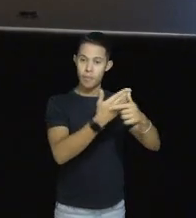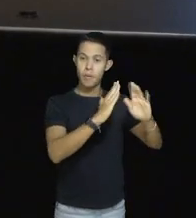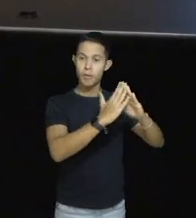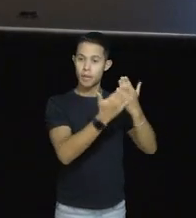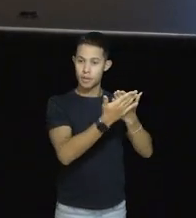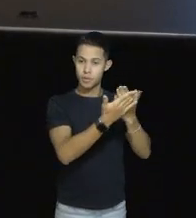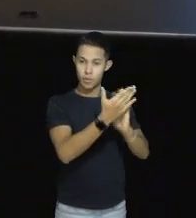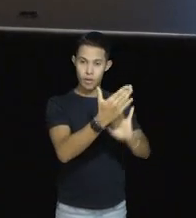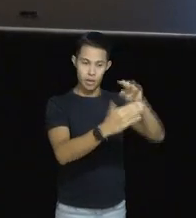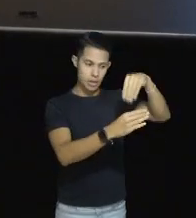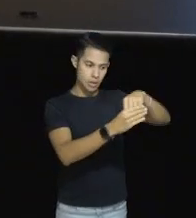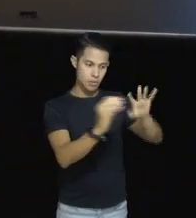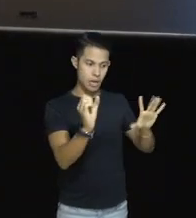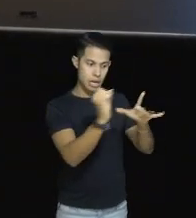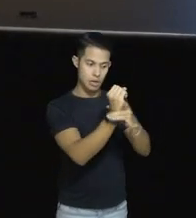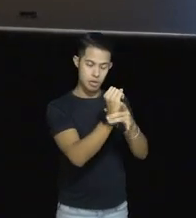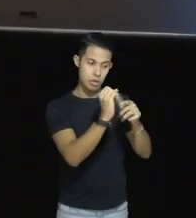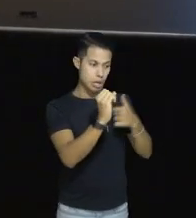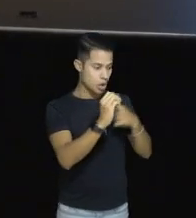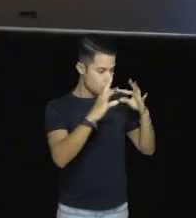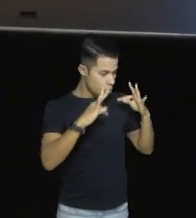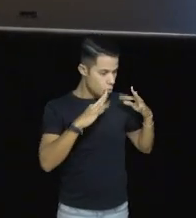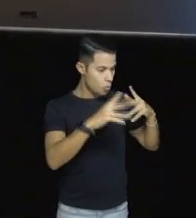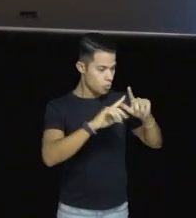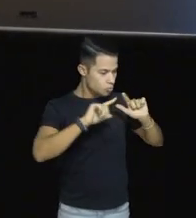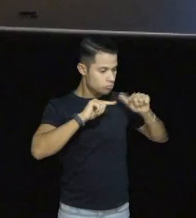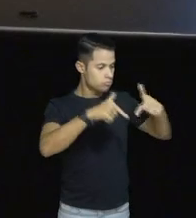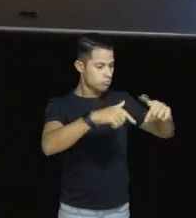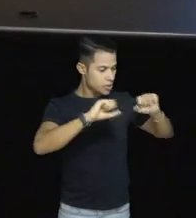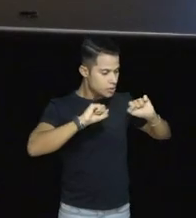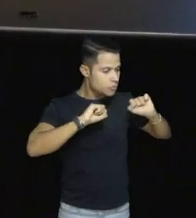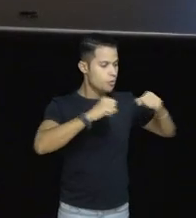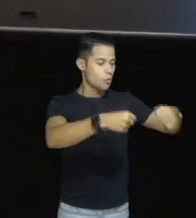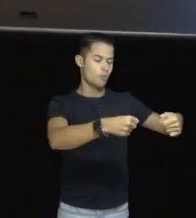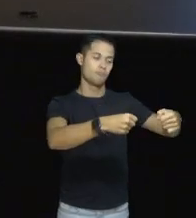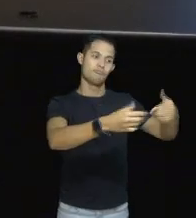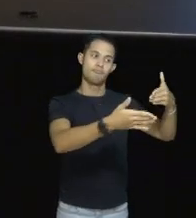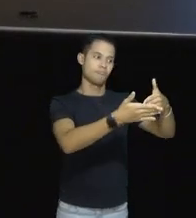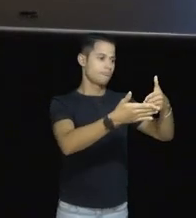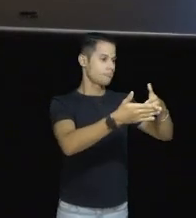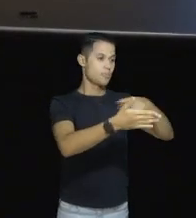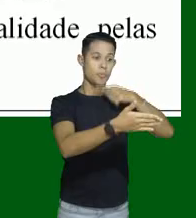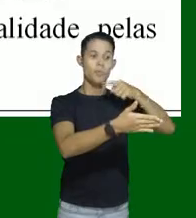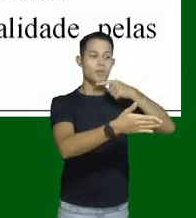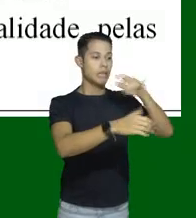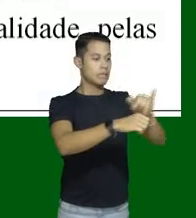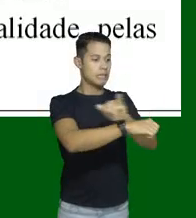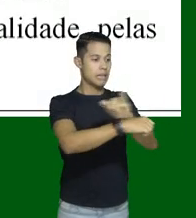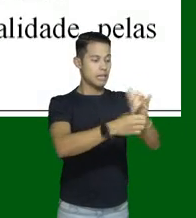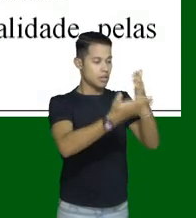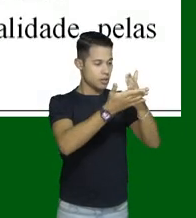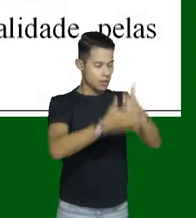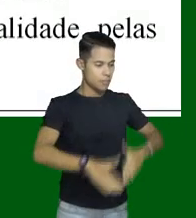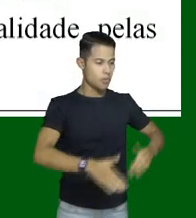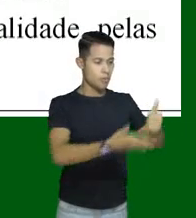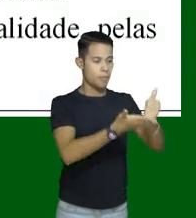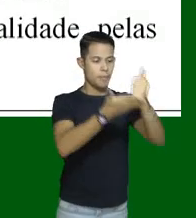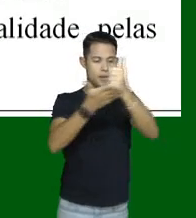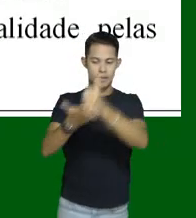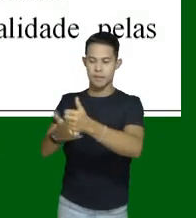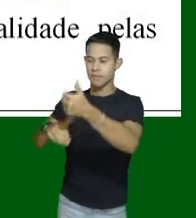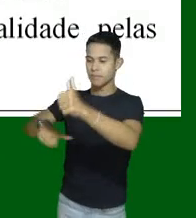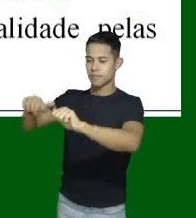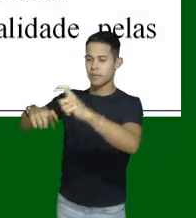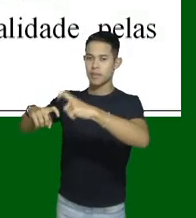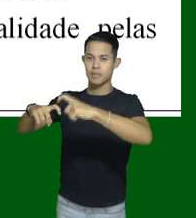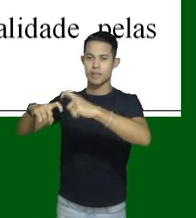ela fez o possível para que a criança aprendesse e, assim não, e quando não for possível, encaminhar para avaliação. O trabalho do professor tem